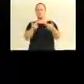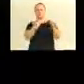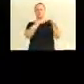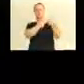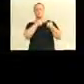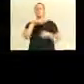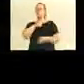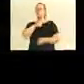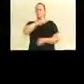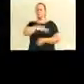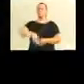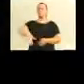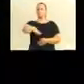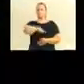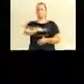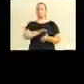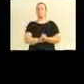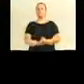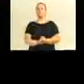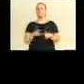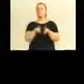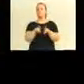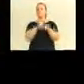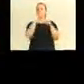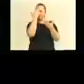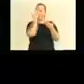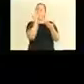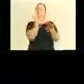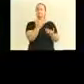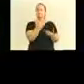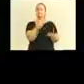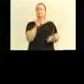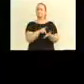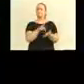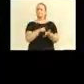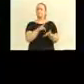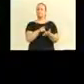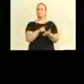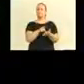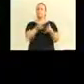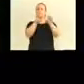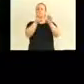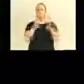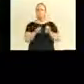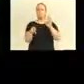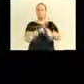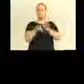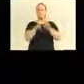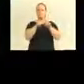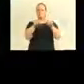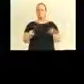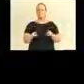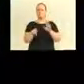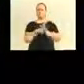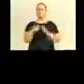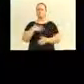povo. E também quero aqui fazer um agradecimento e um reconhecimento à estrutura do meu gabinete, dos meus assessores, que têm se dedicado em poder trazer